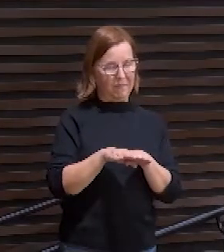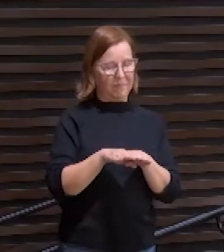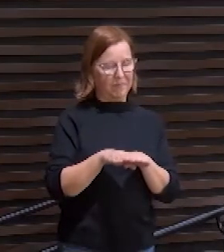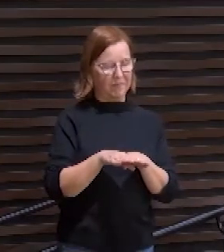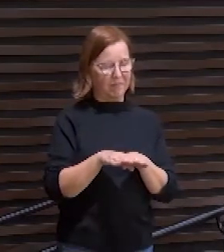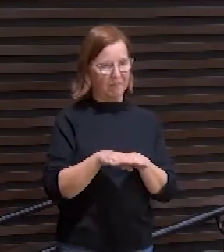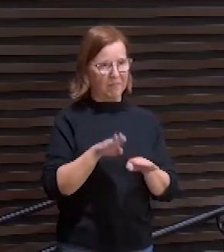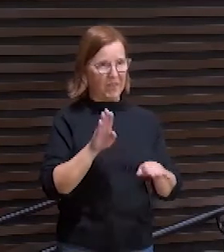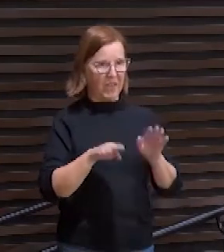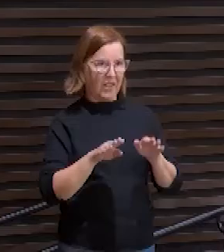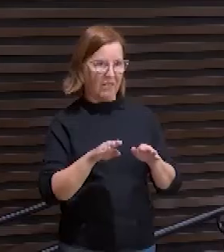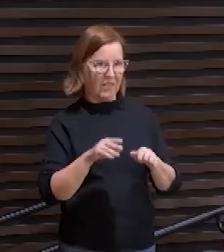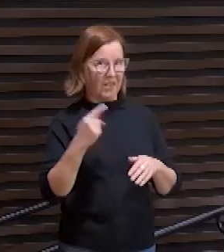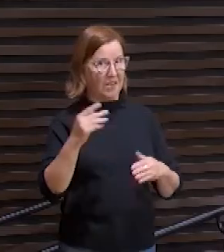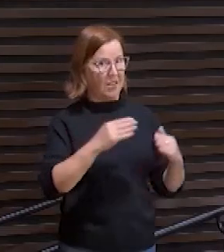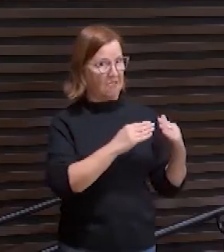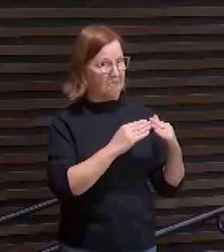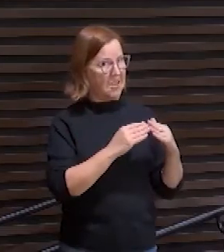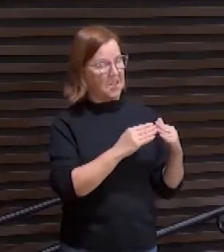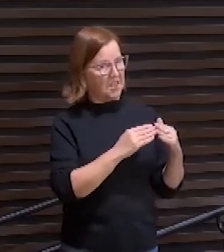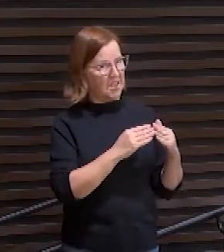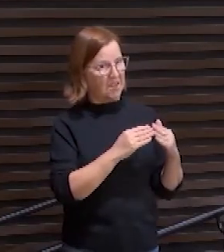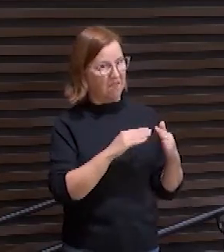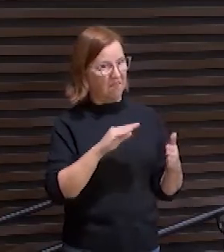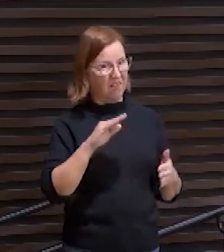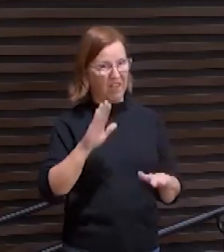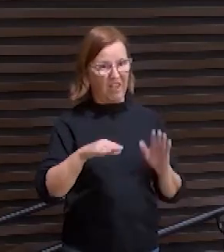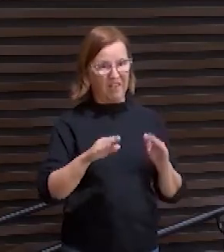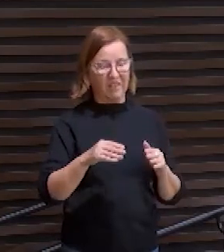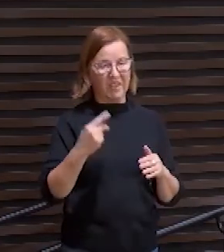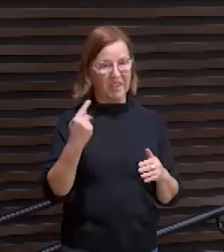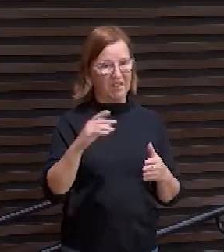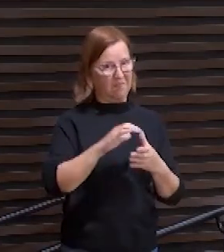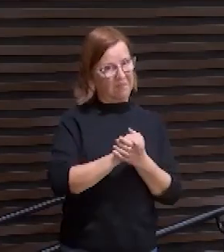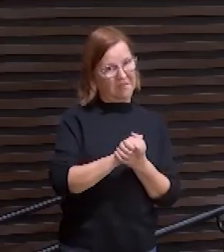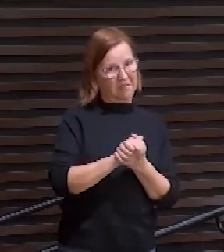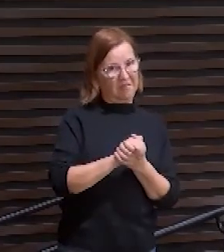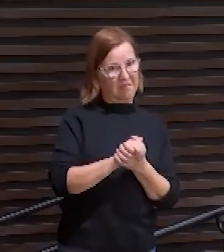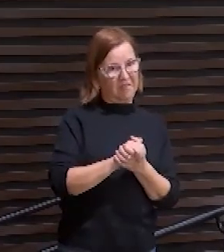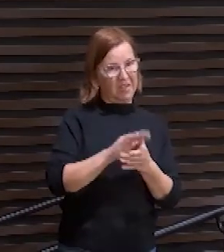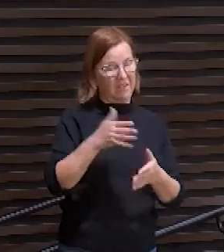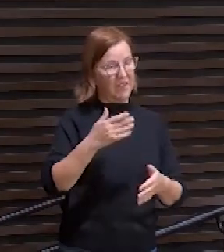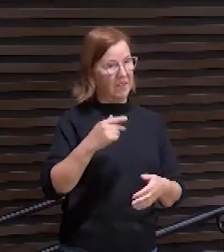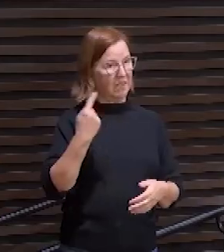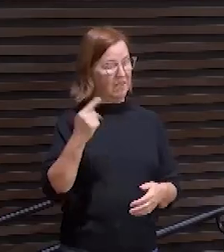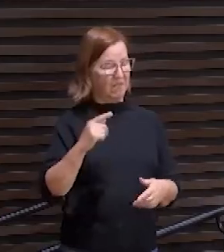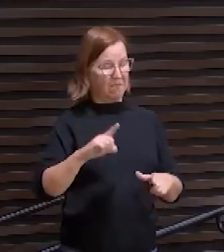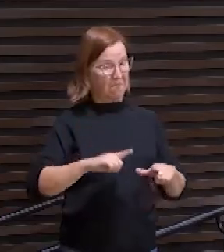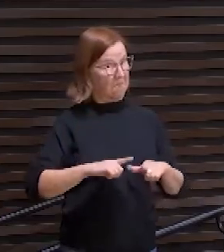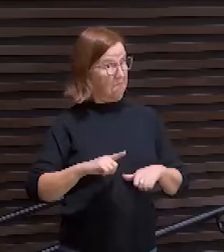Às vezes o seu vizinho seja assim, às vezes o seu cônjuge seja assim, às vezes o seu primo seja assim.